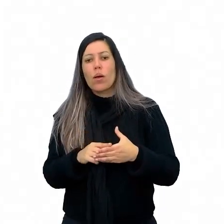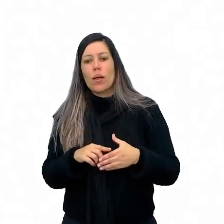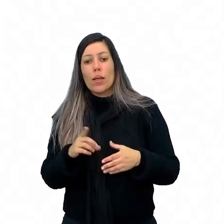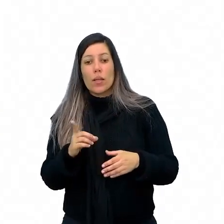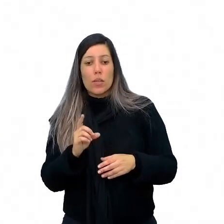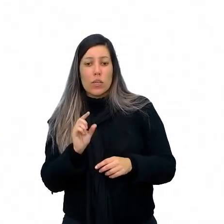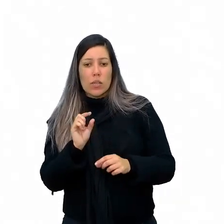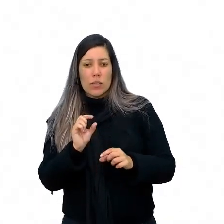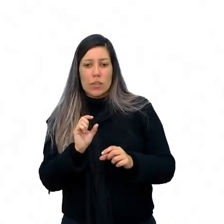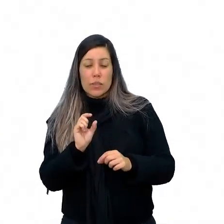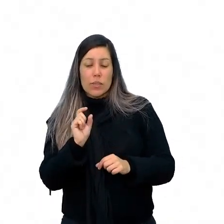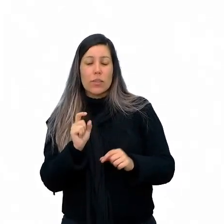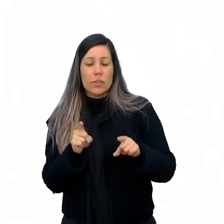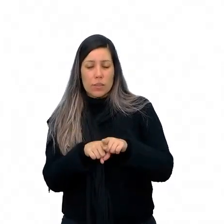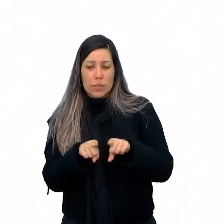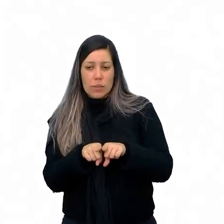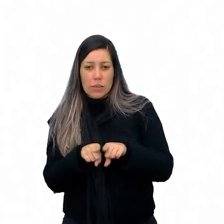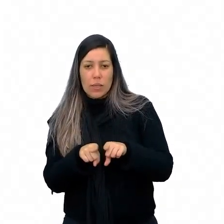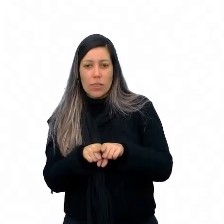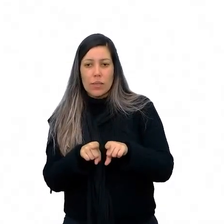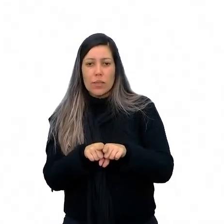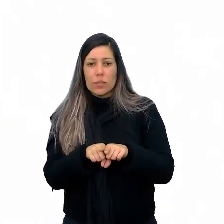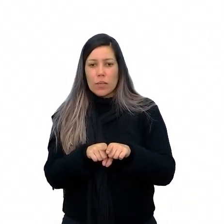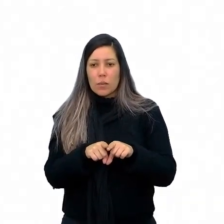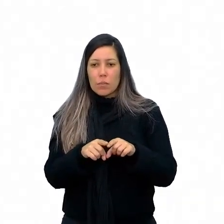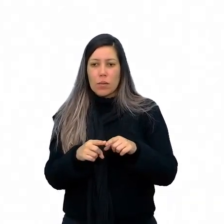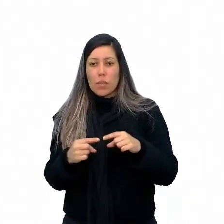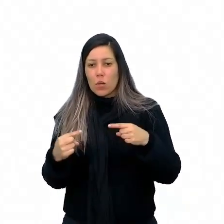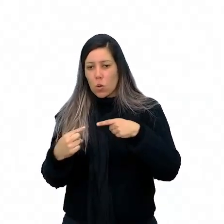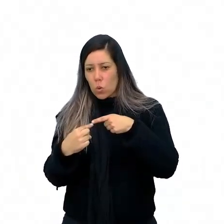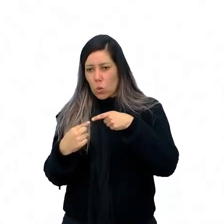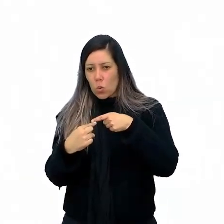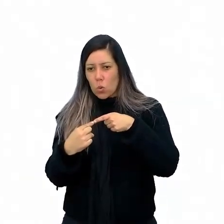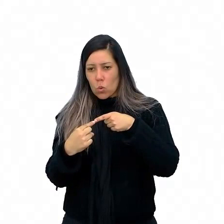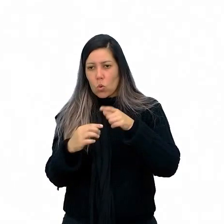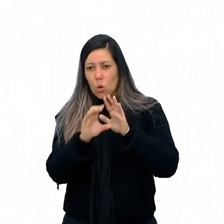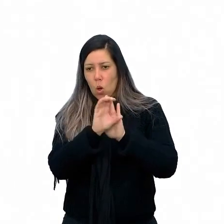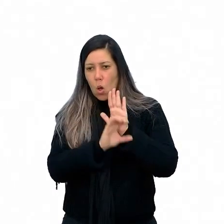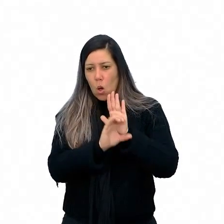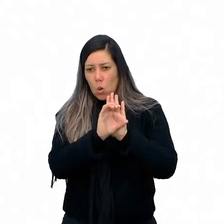bem, pessoal? E isso é em relação ao nosso currículo vigente. E